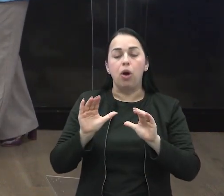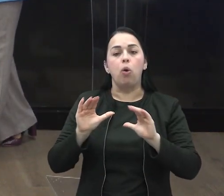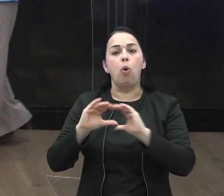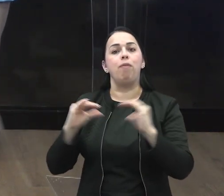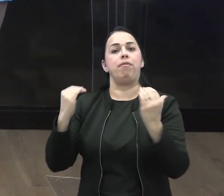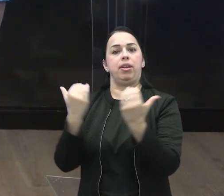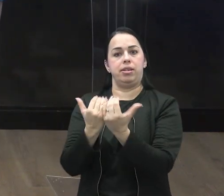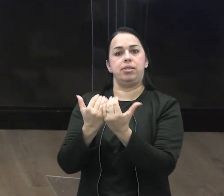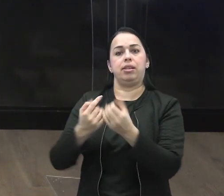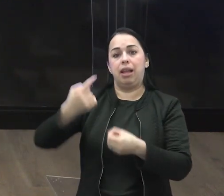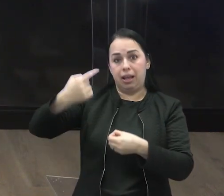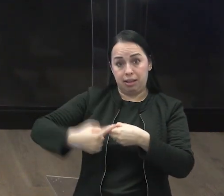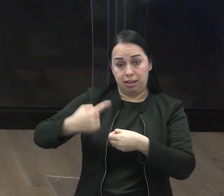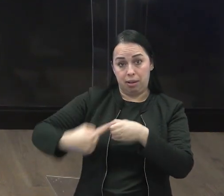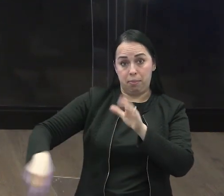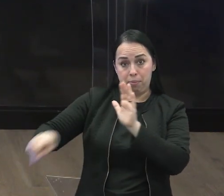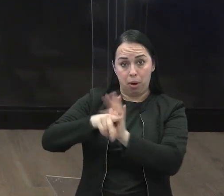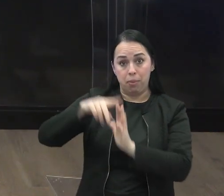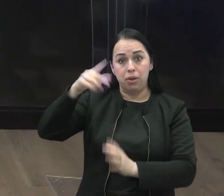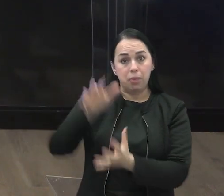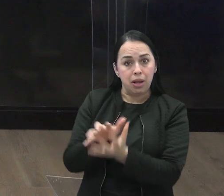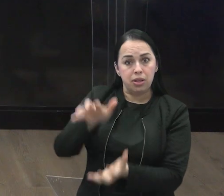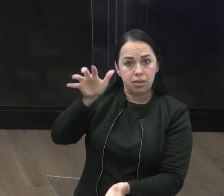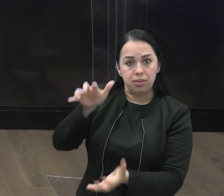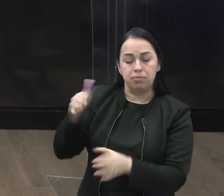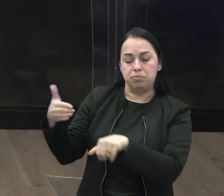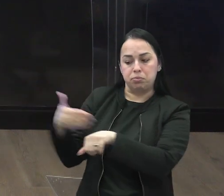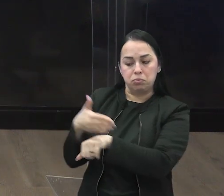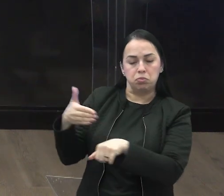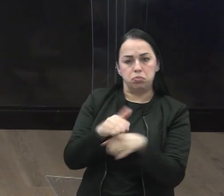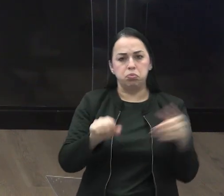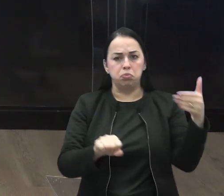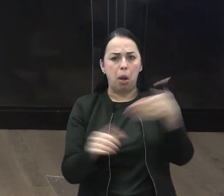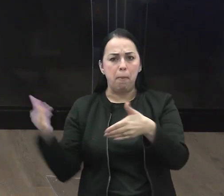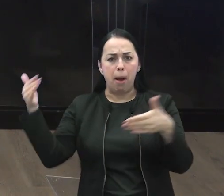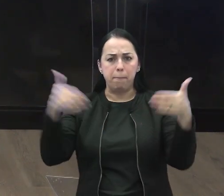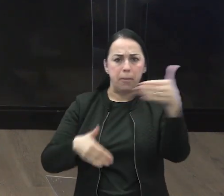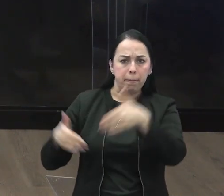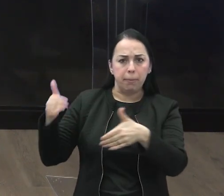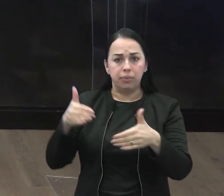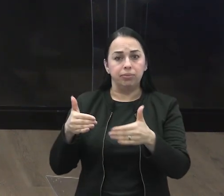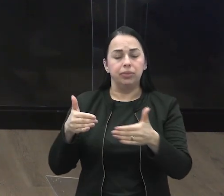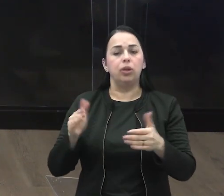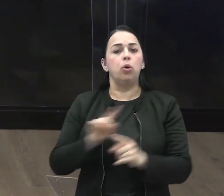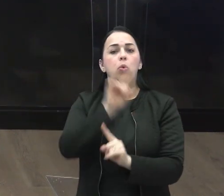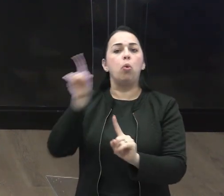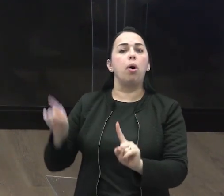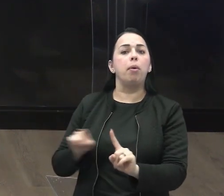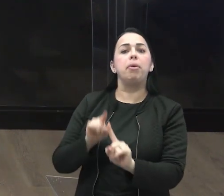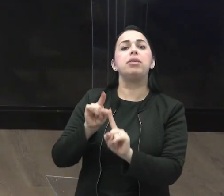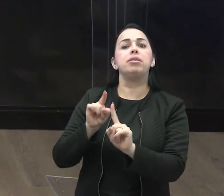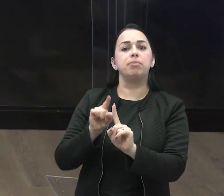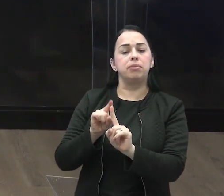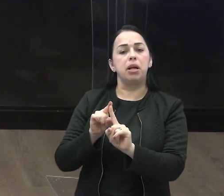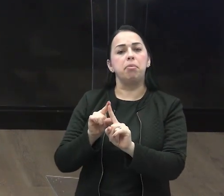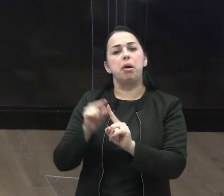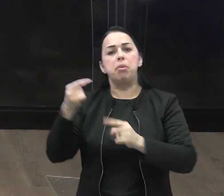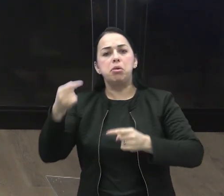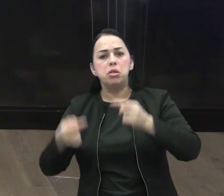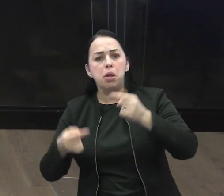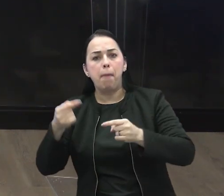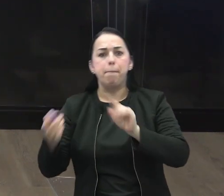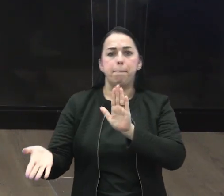a Conferência Municipal do Idoso, que reuniu representantes da sociedade civil e também do poder público. O objetivo